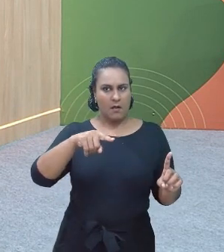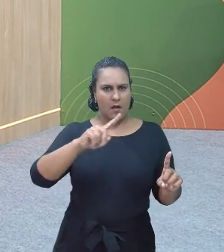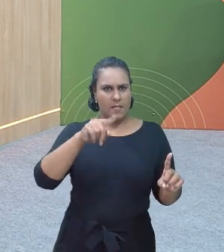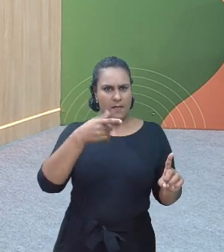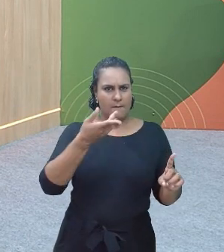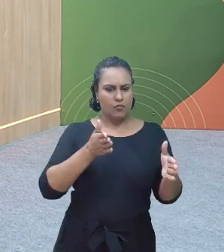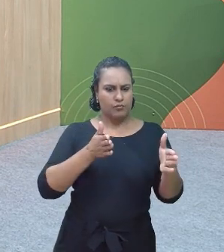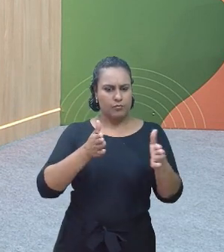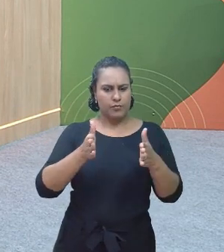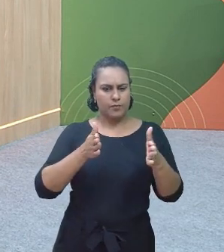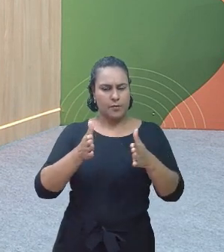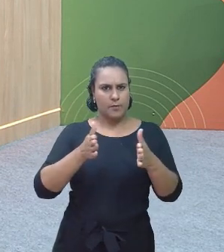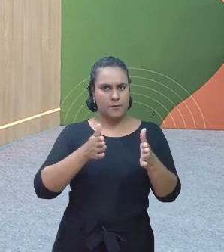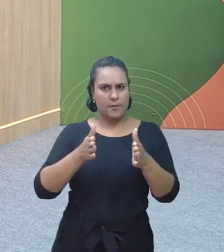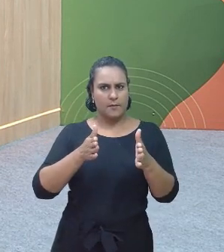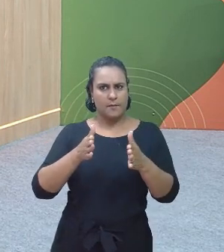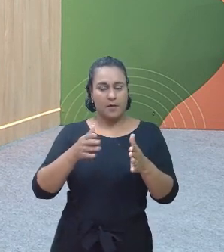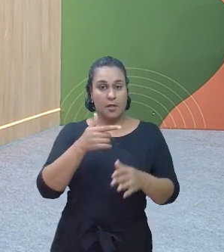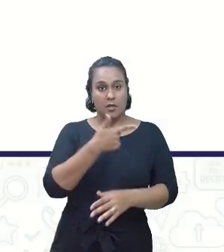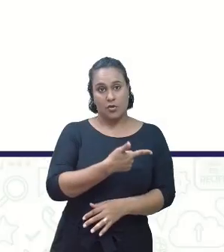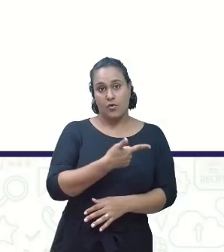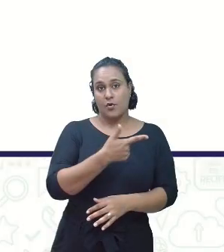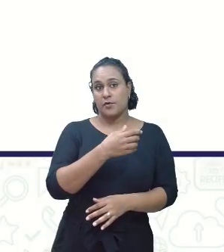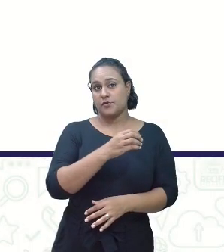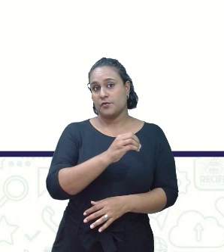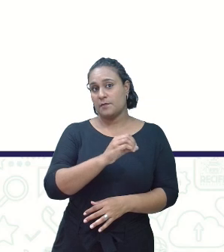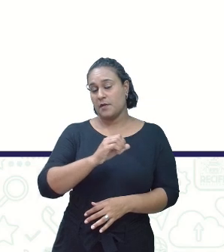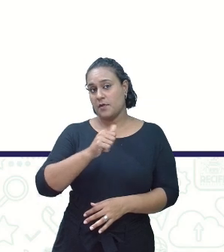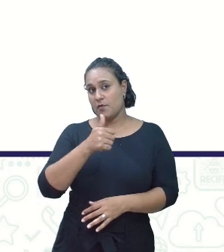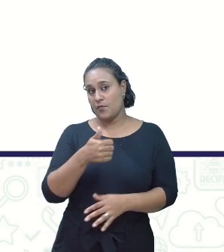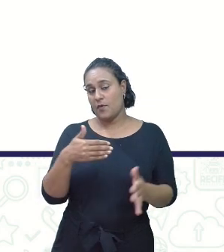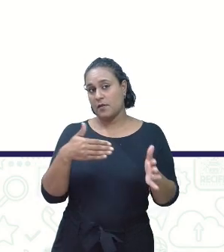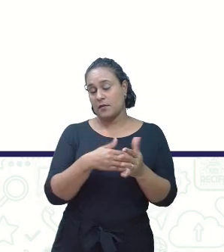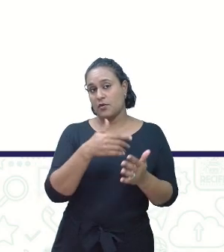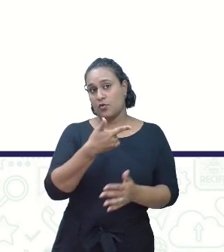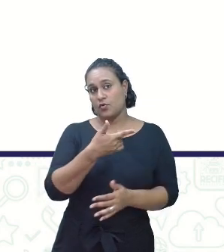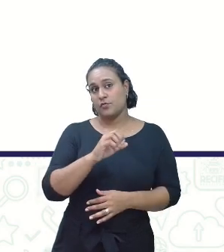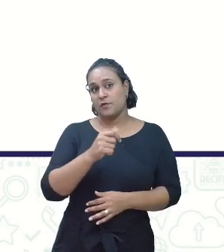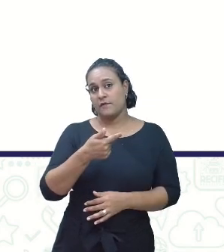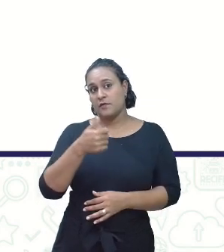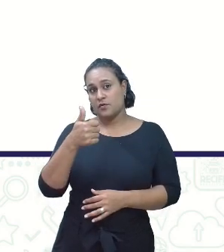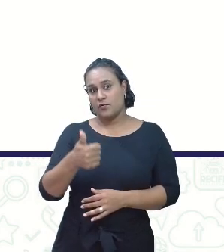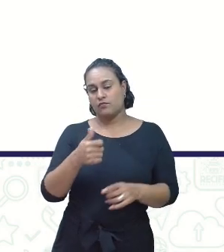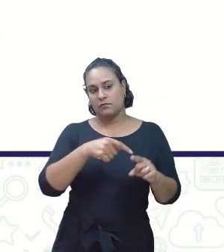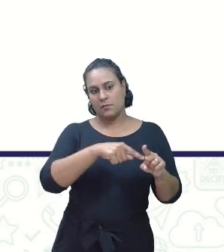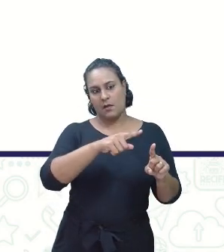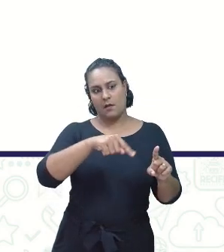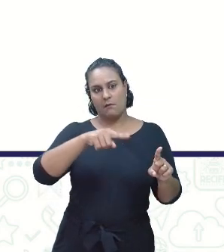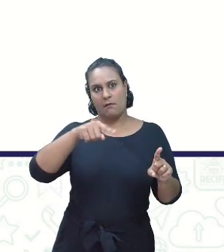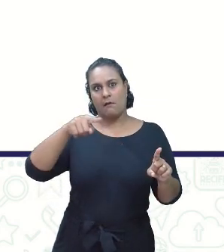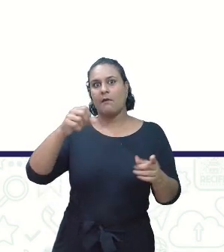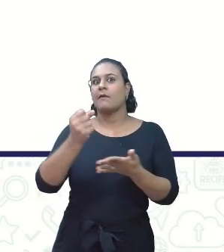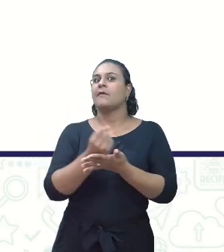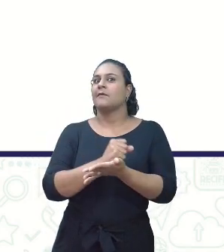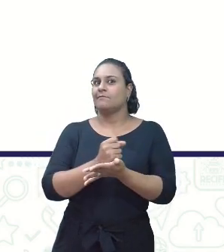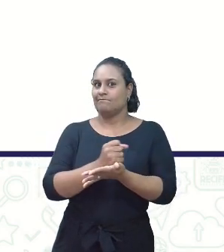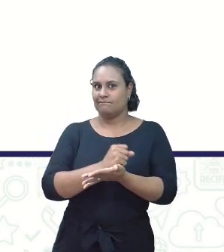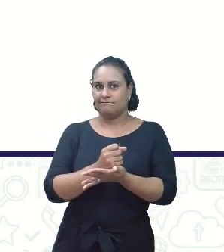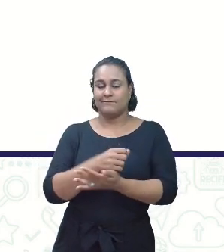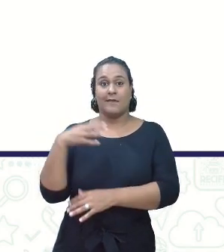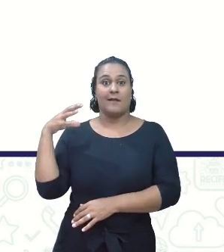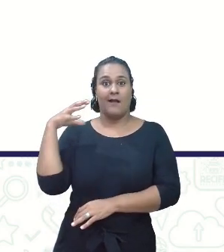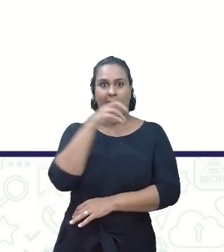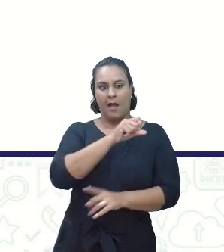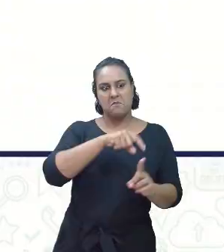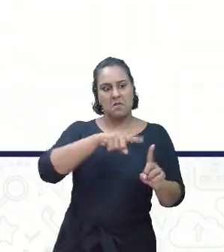para cá, ó, de 2001 a 2021, a gente tem essa crescente do videogame de maneira bem